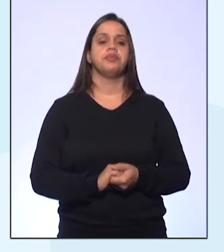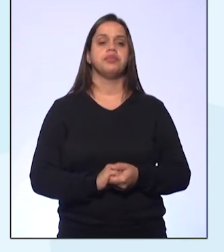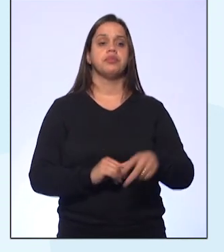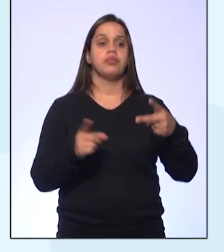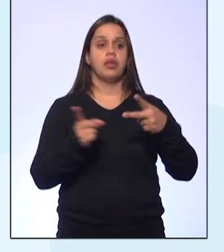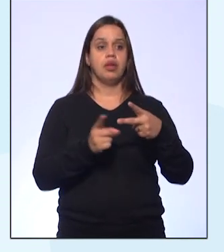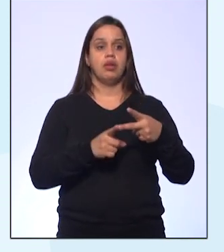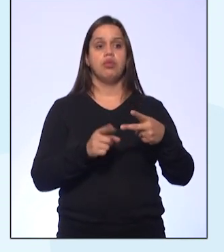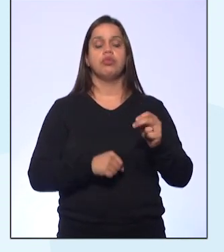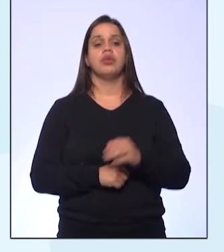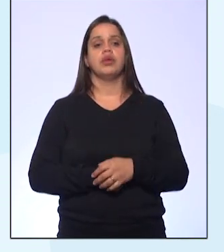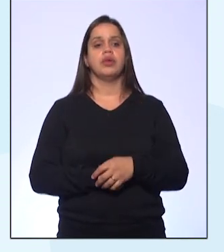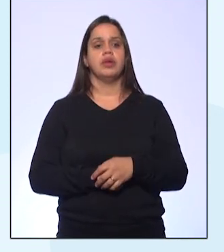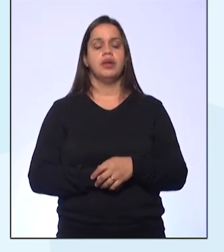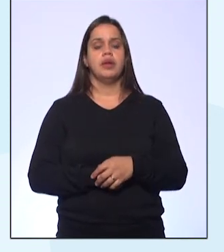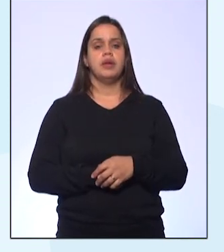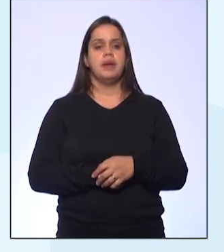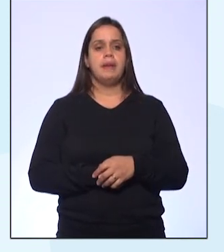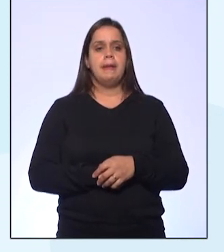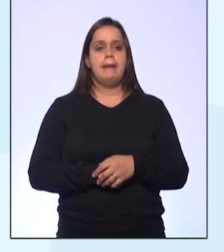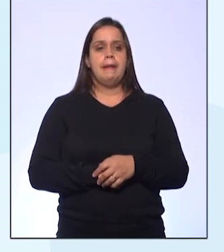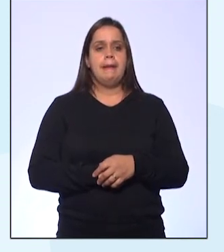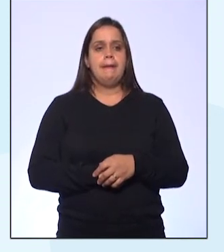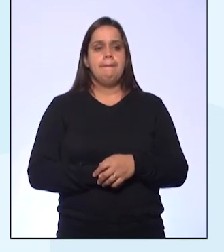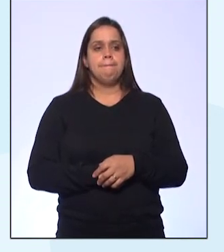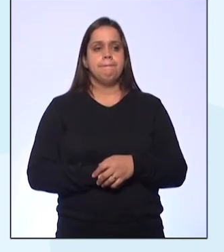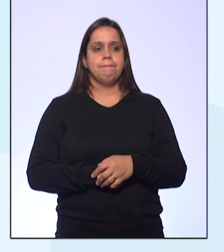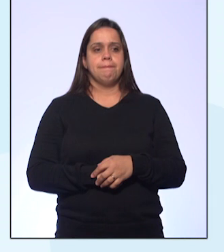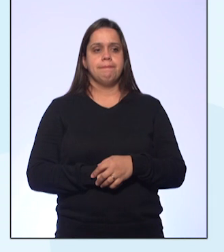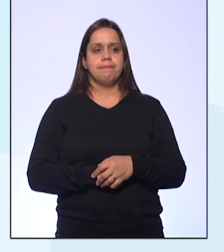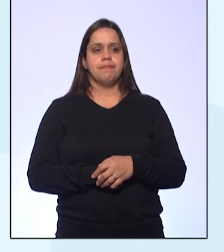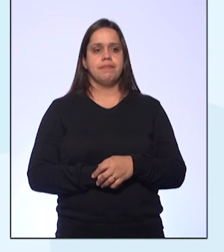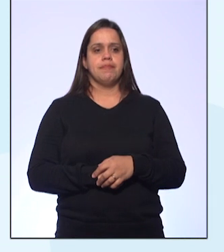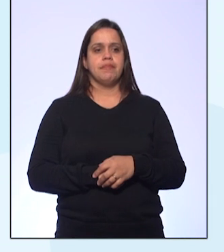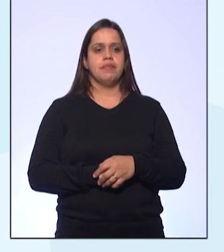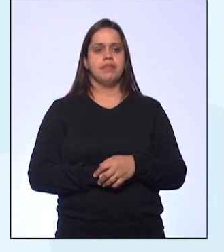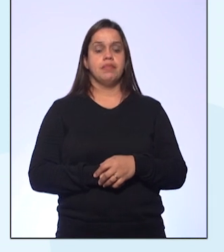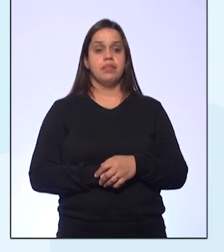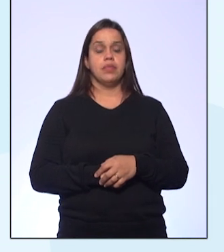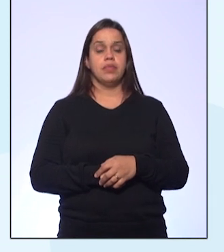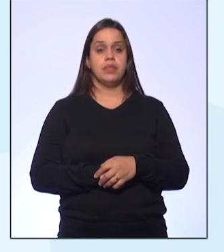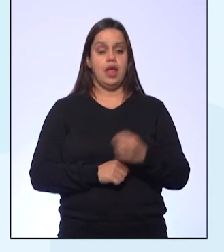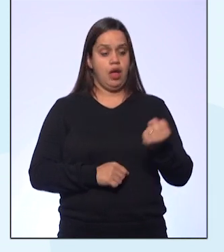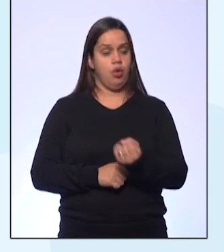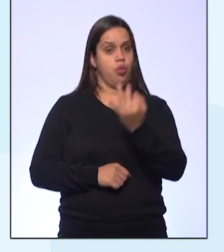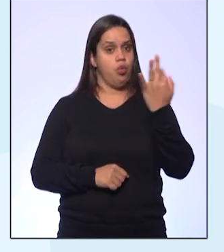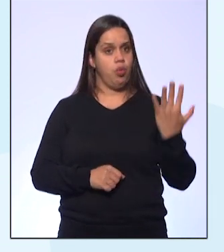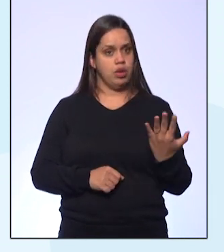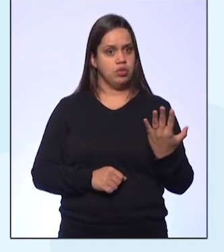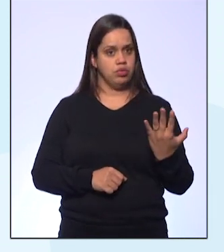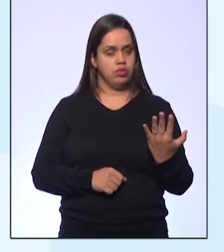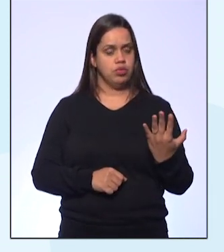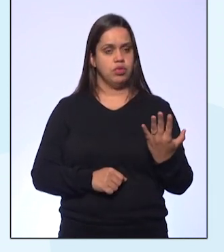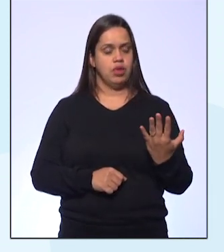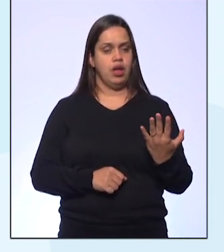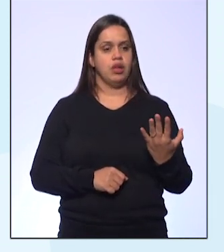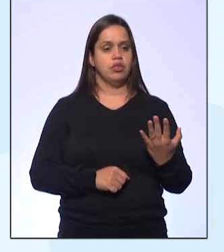O segundo questionamento, ele traz o seguinte: essa diferença no número de leitos representa